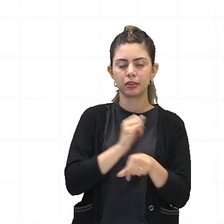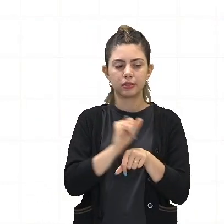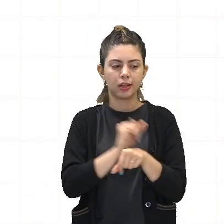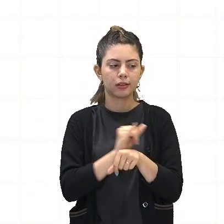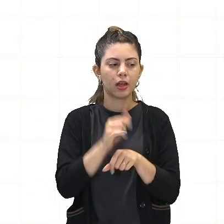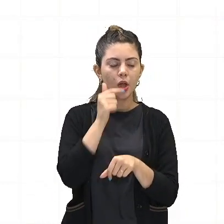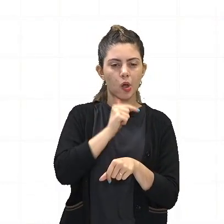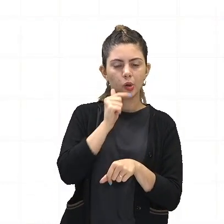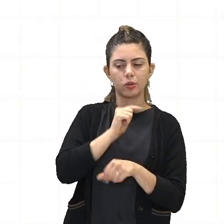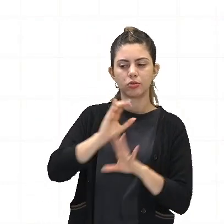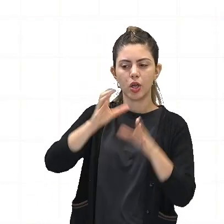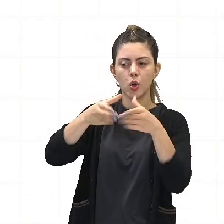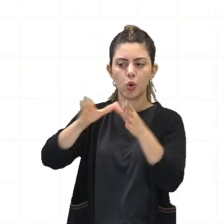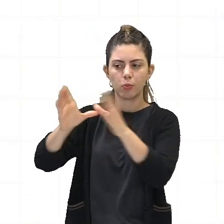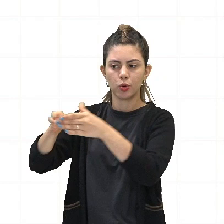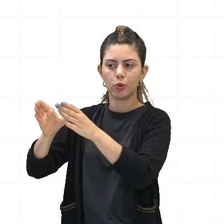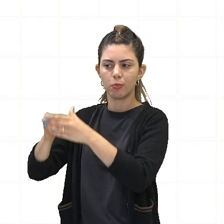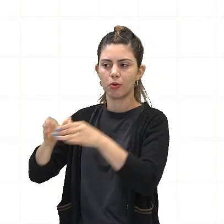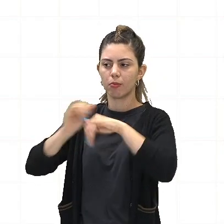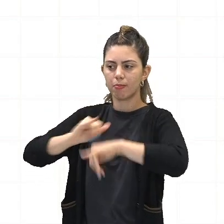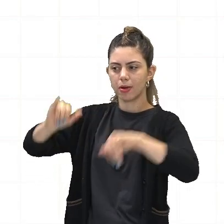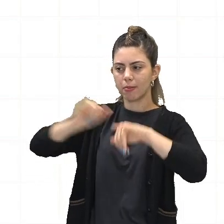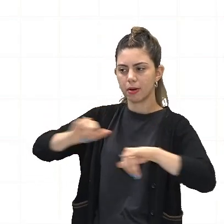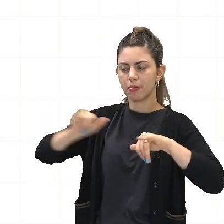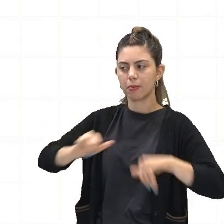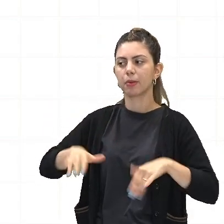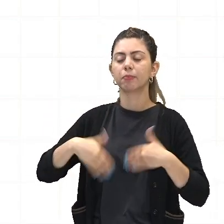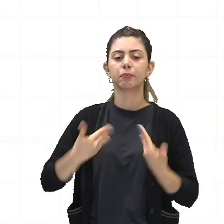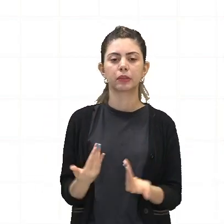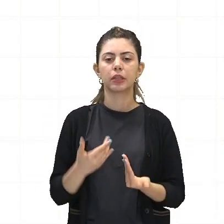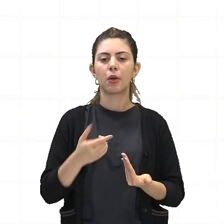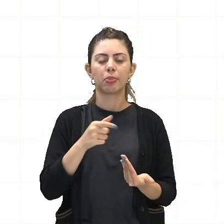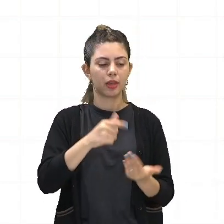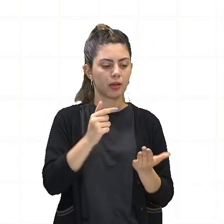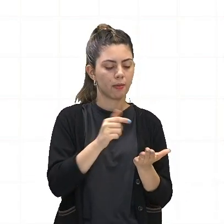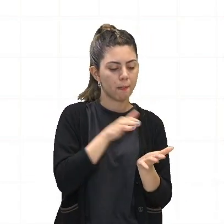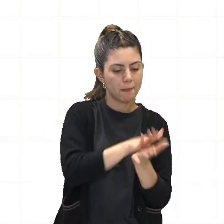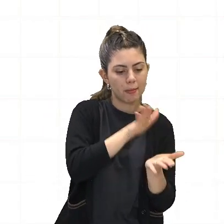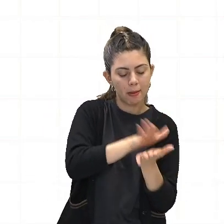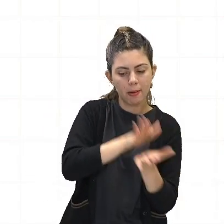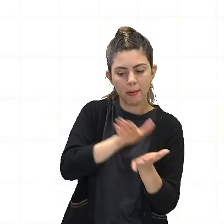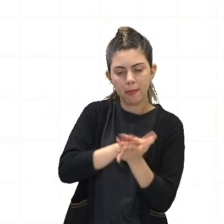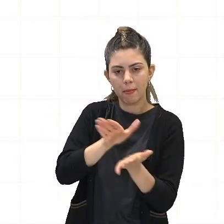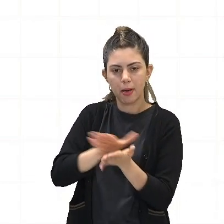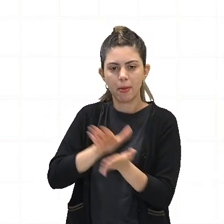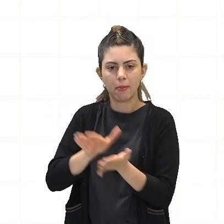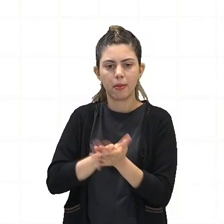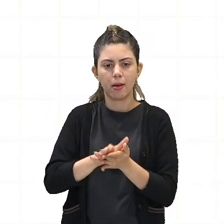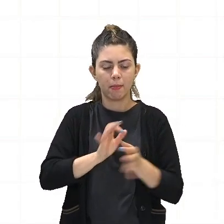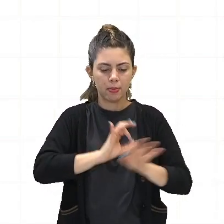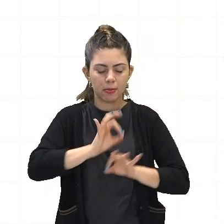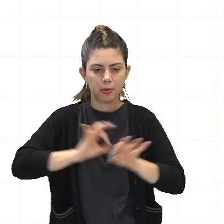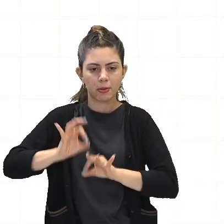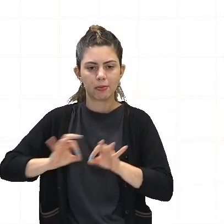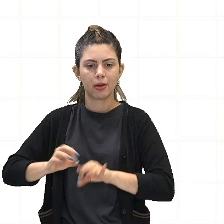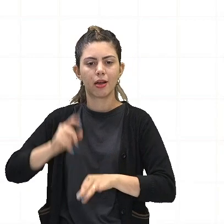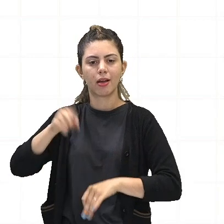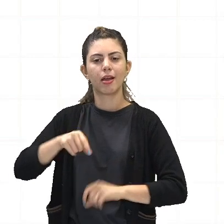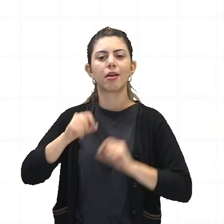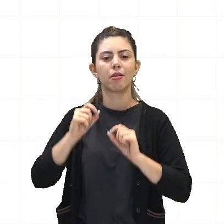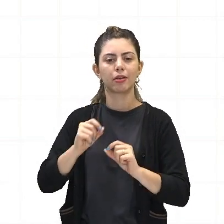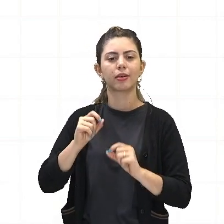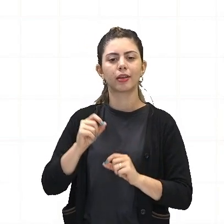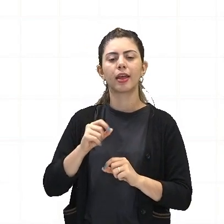A imprensa surge em um período de intensa agitação, especialmente no âmbito